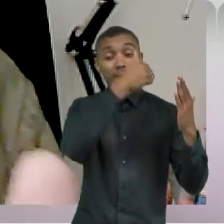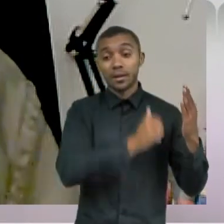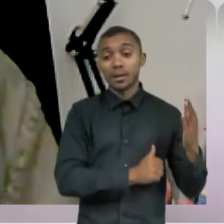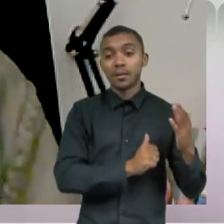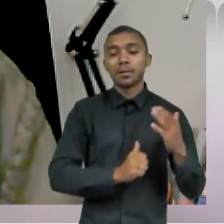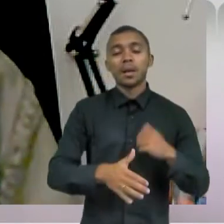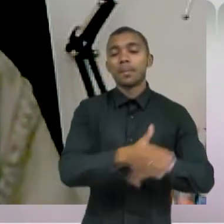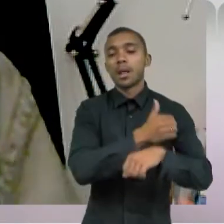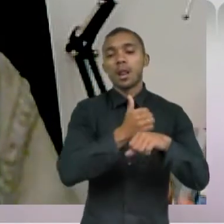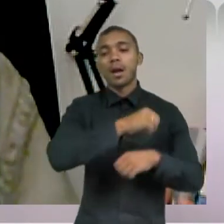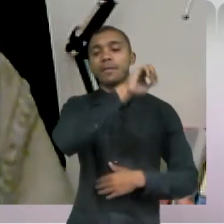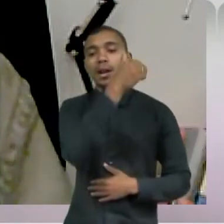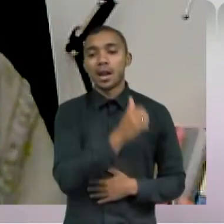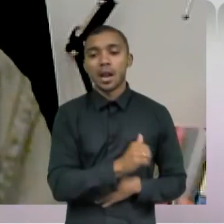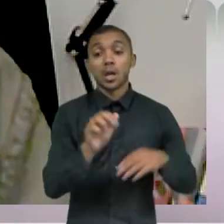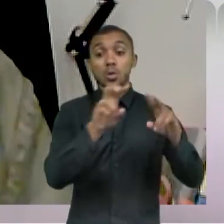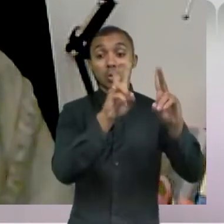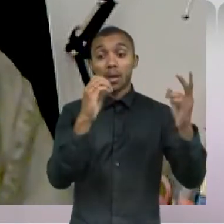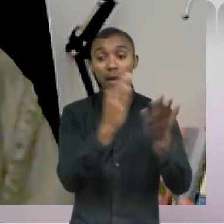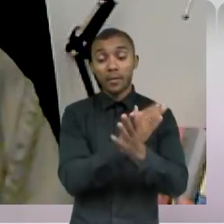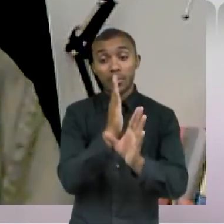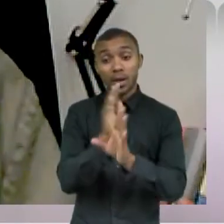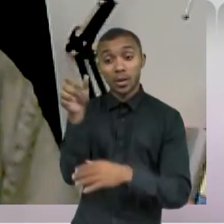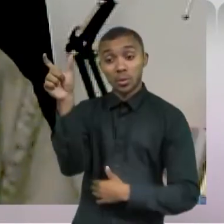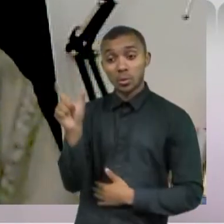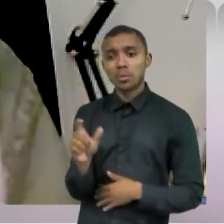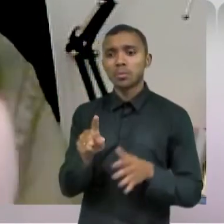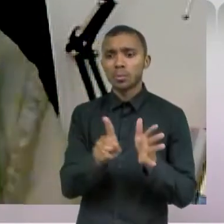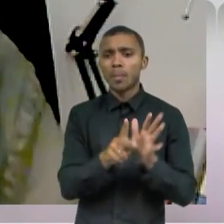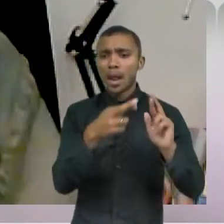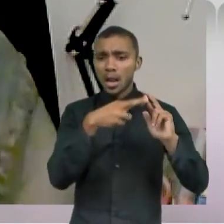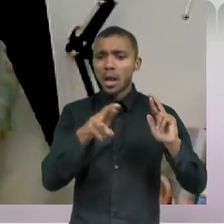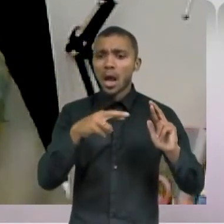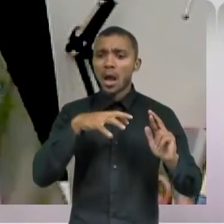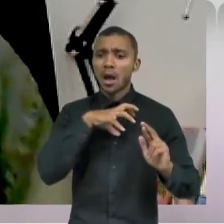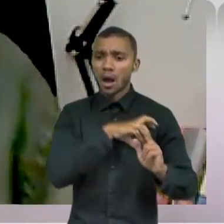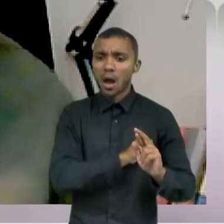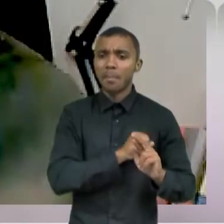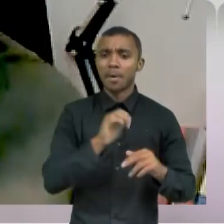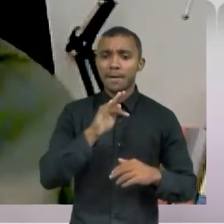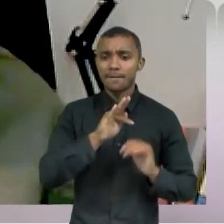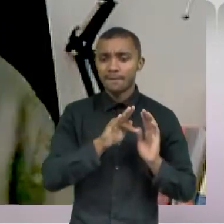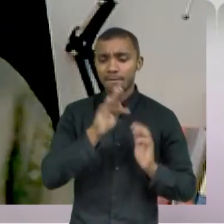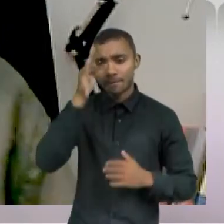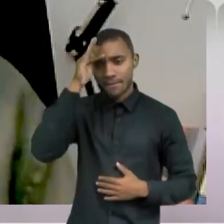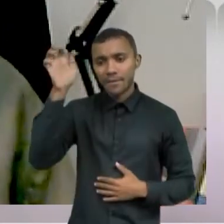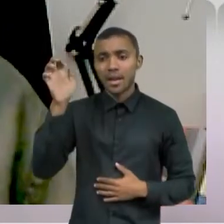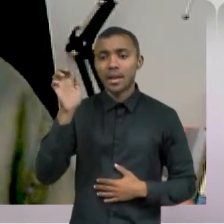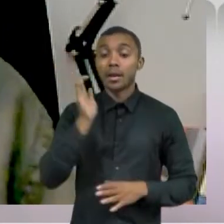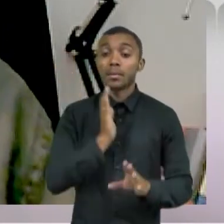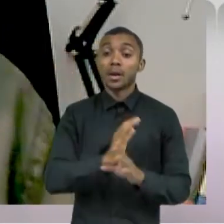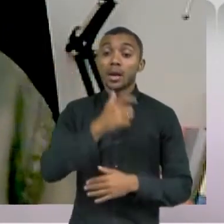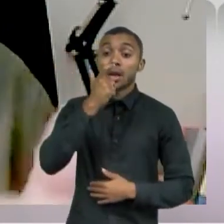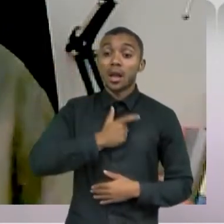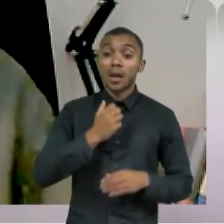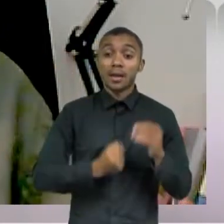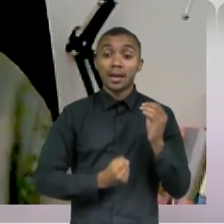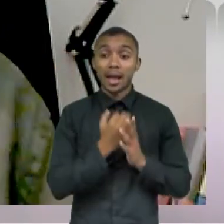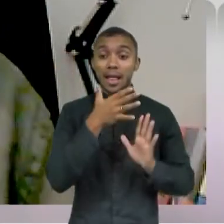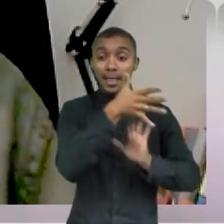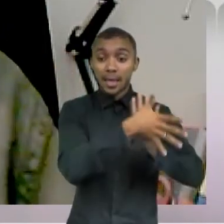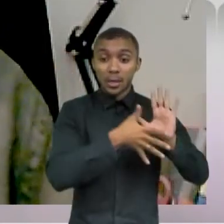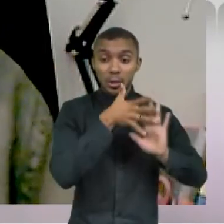o melhor elogio que o livro poderia receber de um homem religioso que estava ali trabalhando para a reabilitação do Padre Cícero e